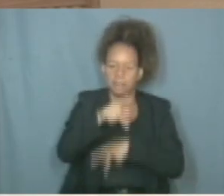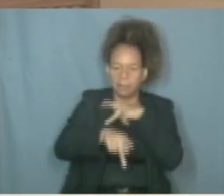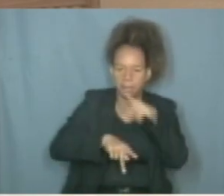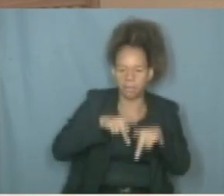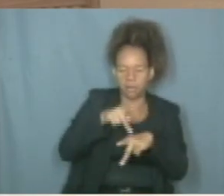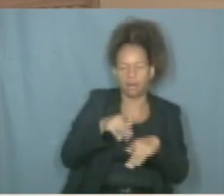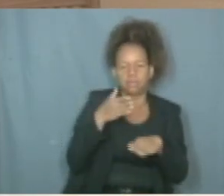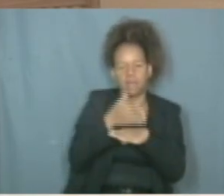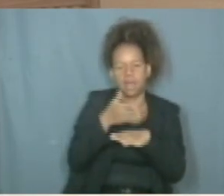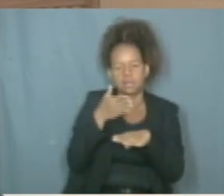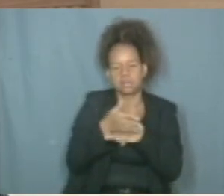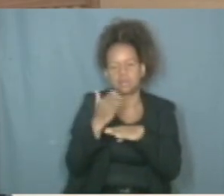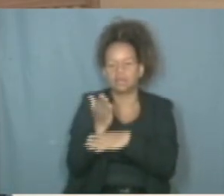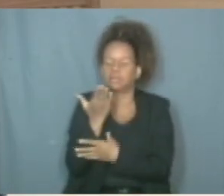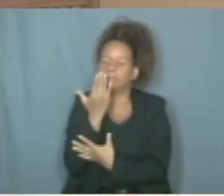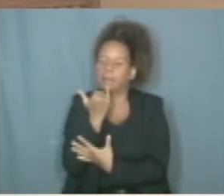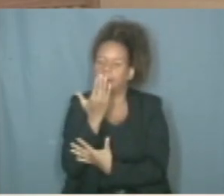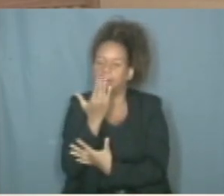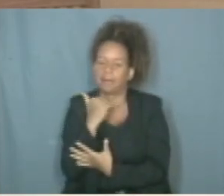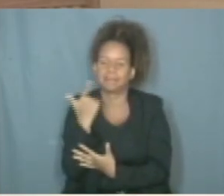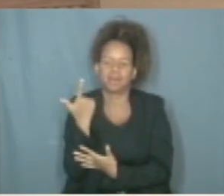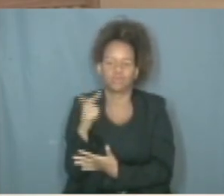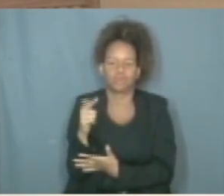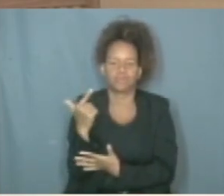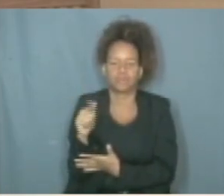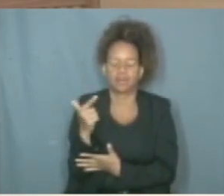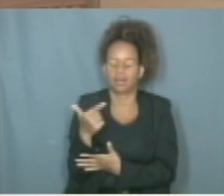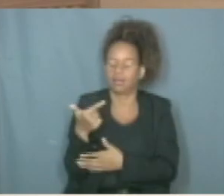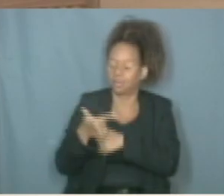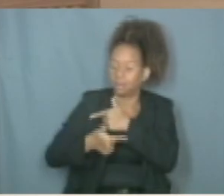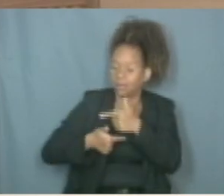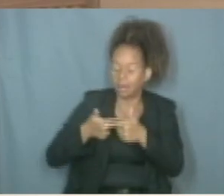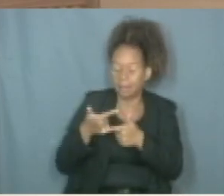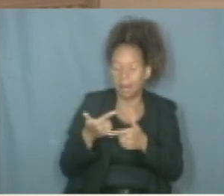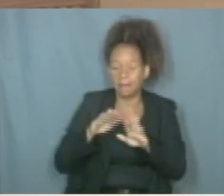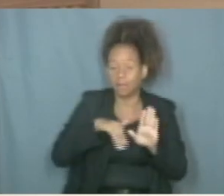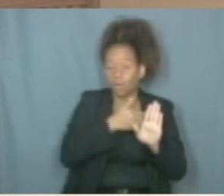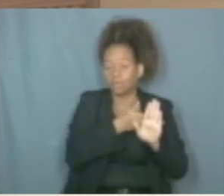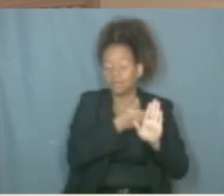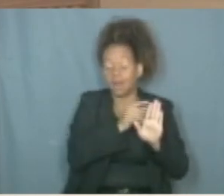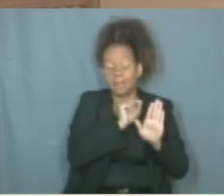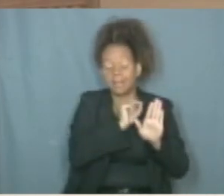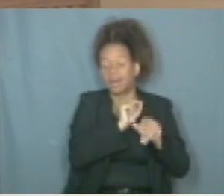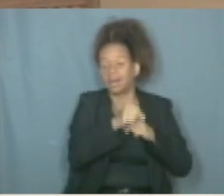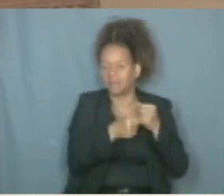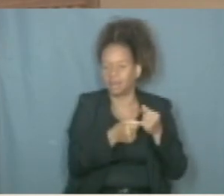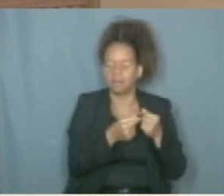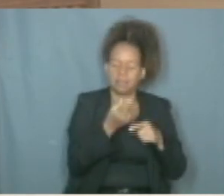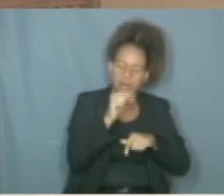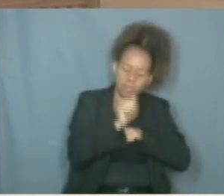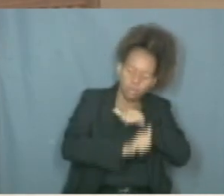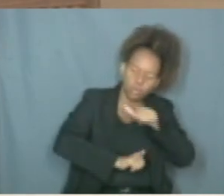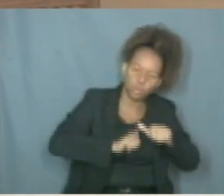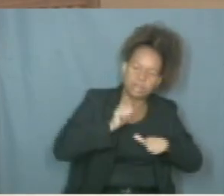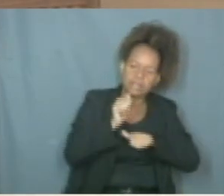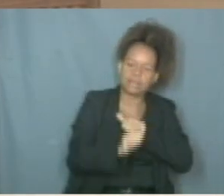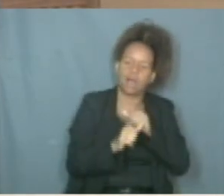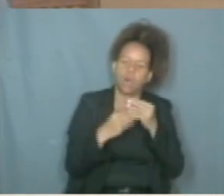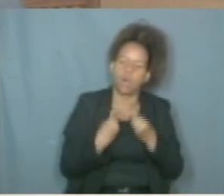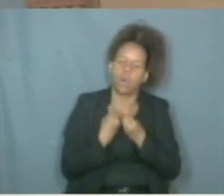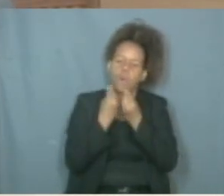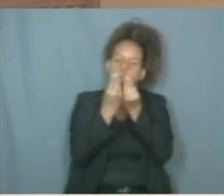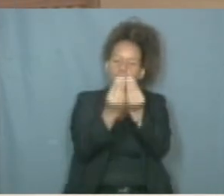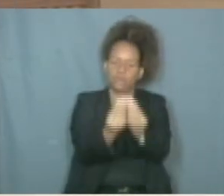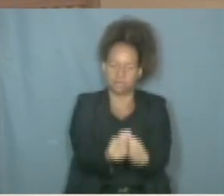e tem acesso ali à alimentação, mas não existe nenhum trabalho para poder reconstruir ou